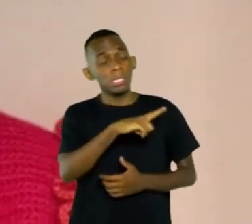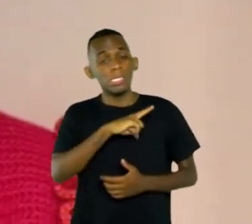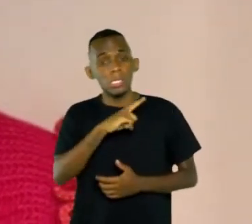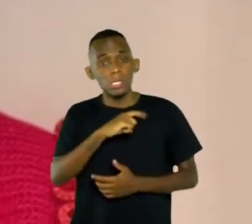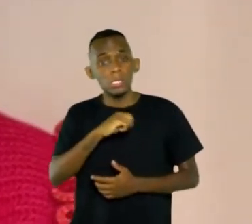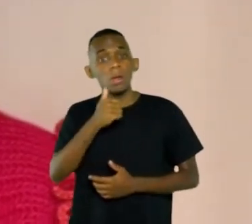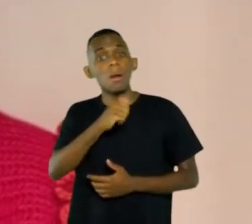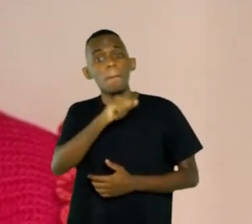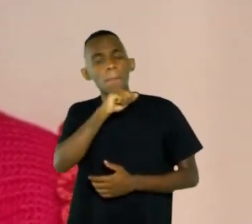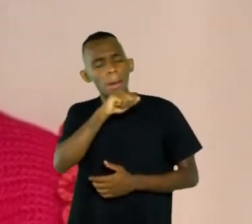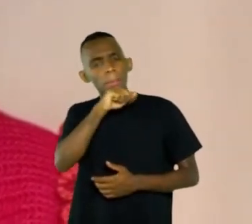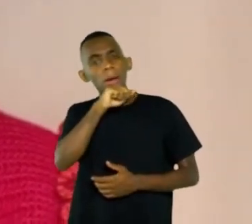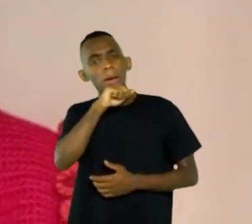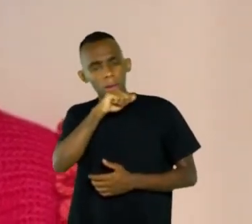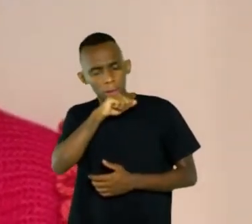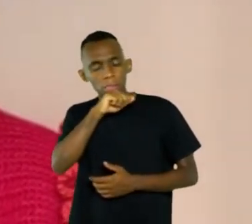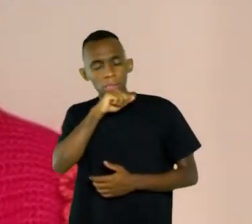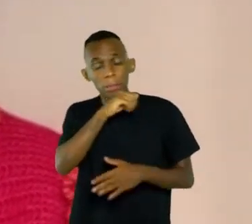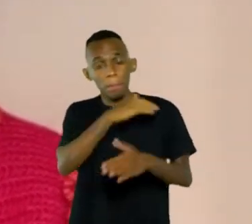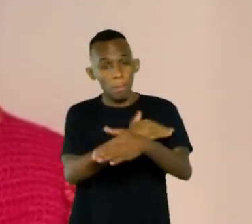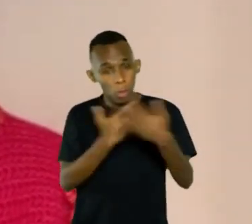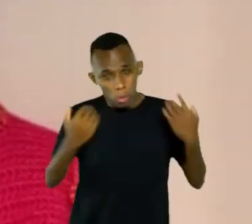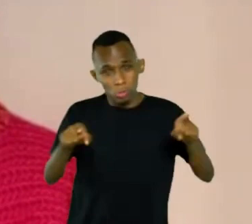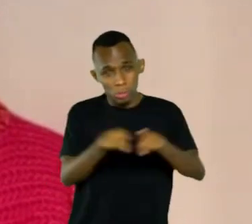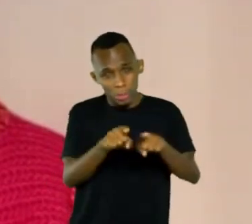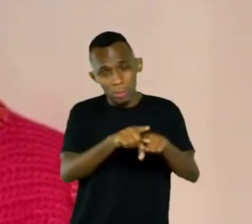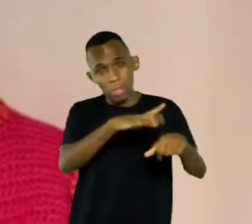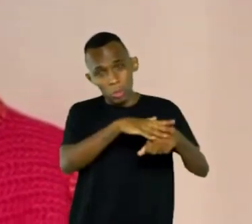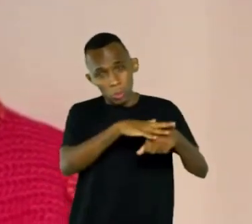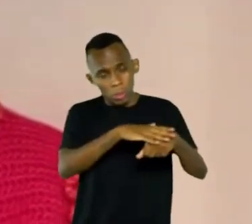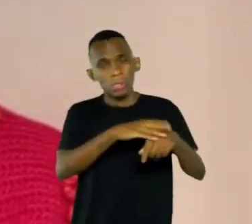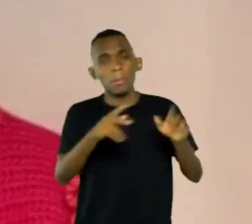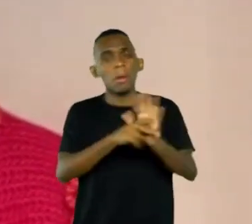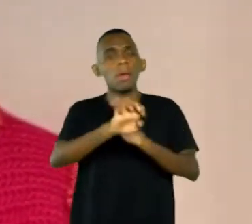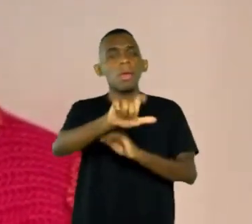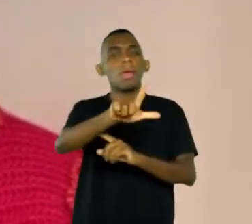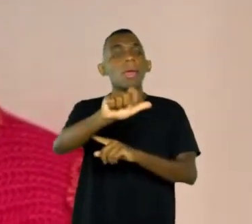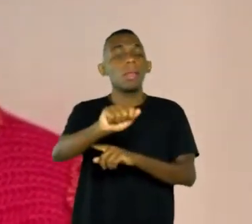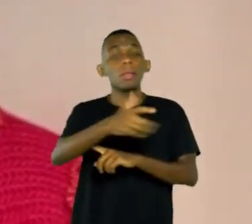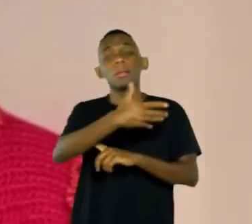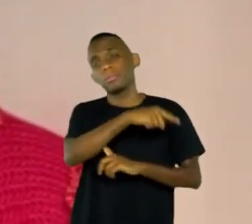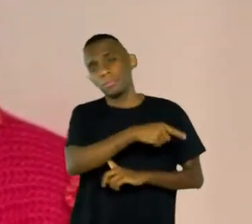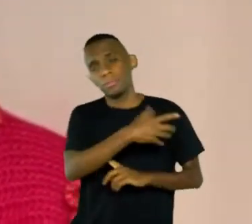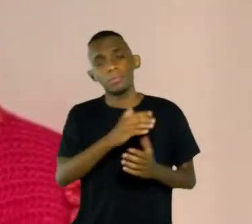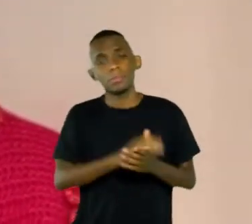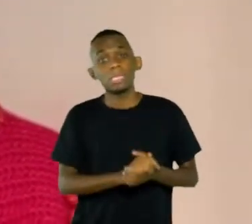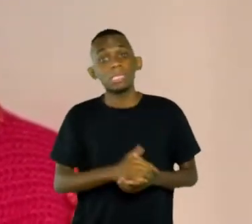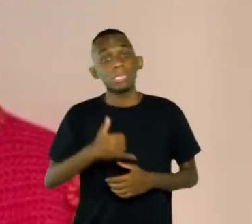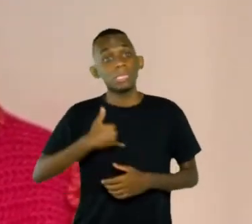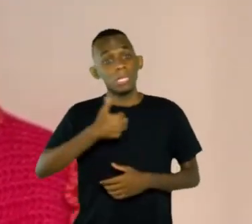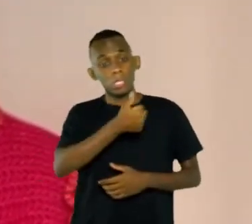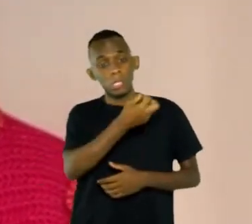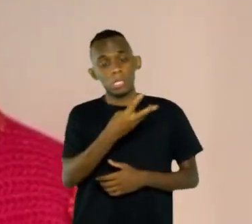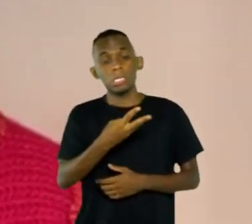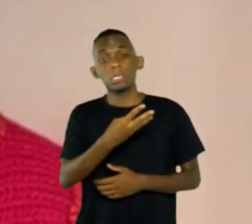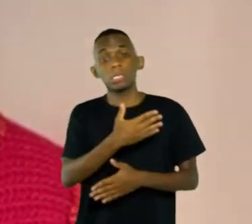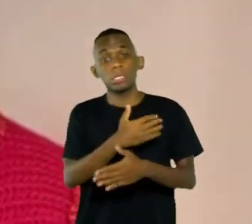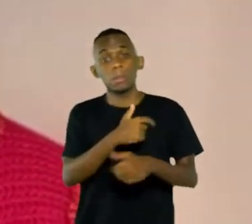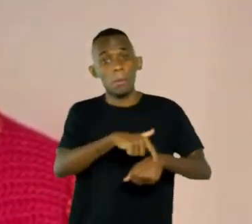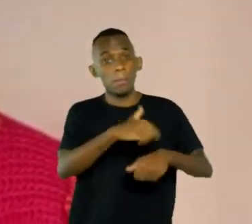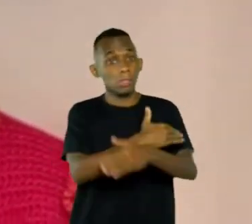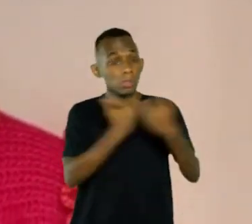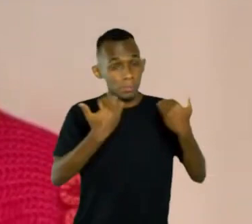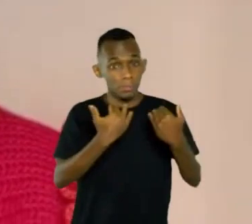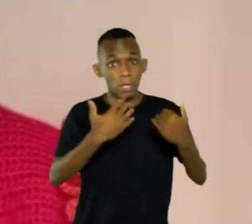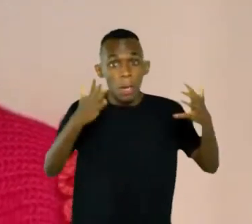esclerose lateral amiotrófica, né? Aquela doença, ela. E ele tinha 13 anos quando ela morreu. E ele falava assim: o melhor dia é o dia da